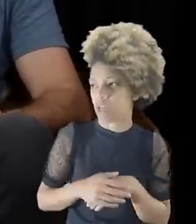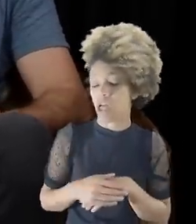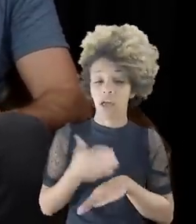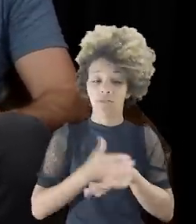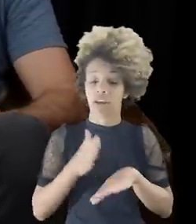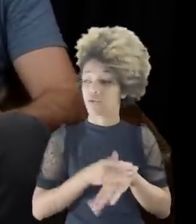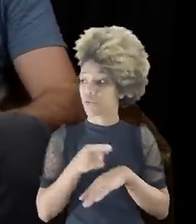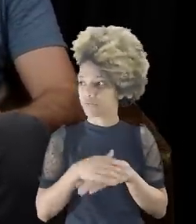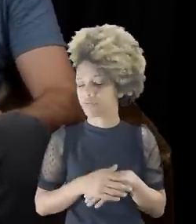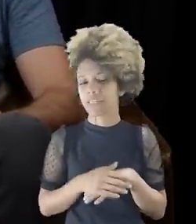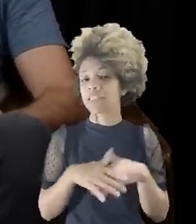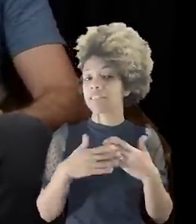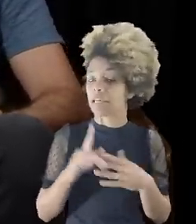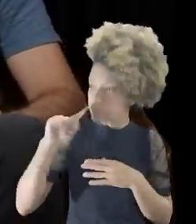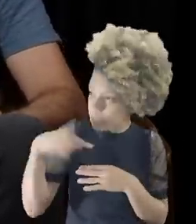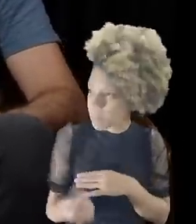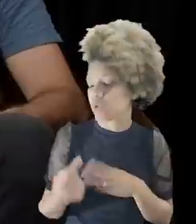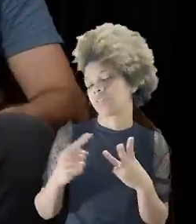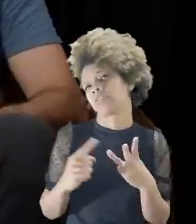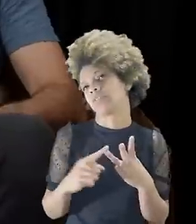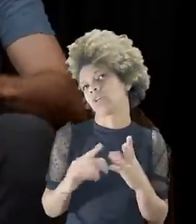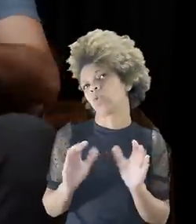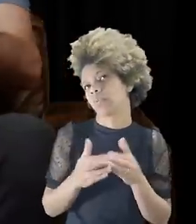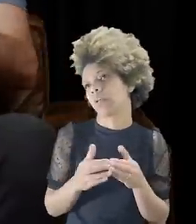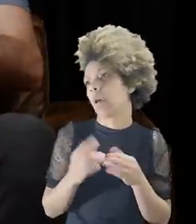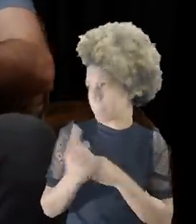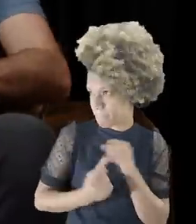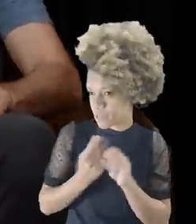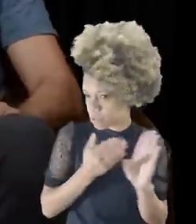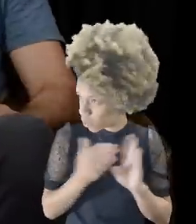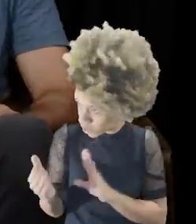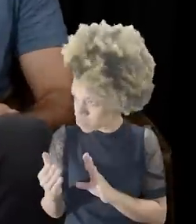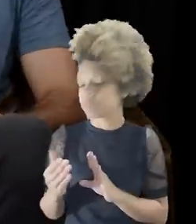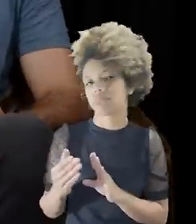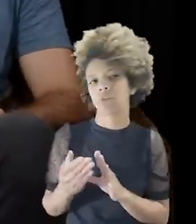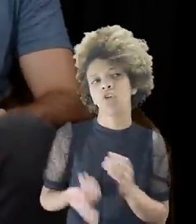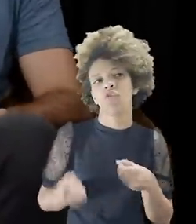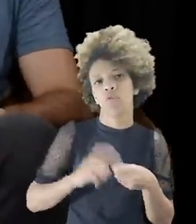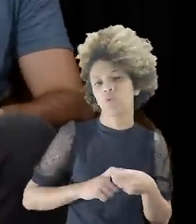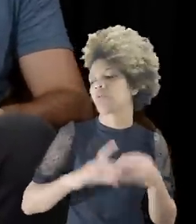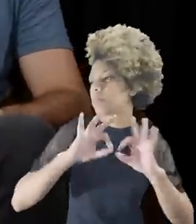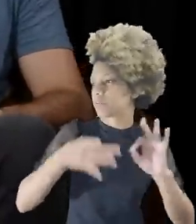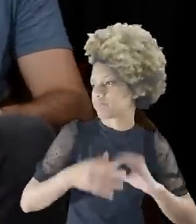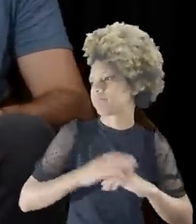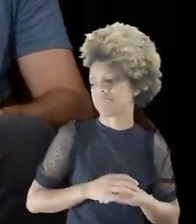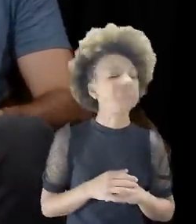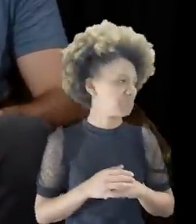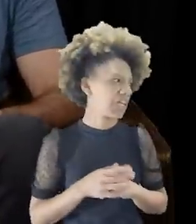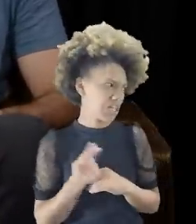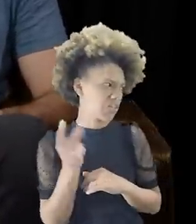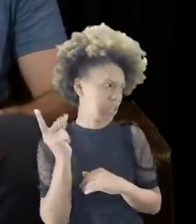a gente ganhou deles lá e na sequência jogando com a seleção no mesmo ano a gente ficou voltou a classificar para olimpíada